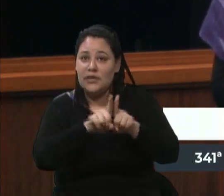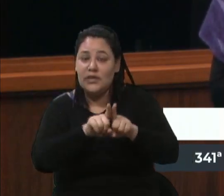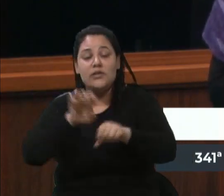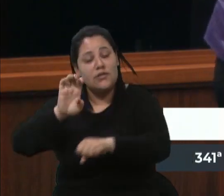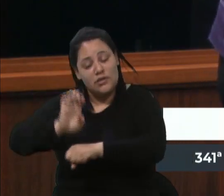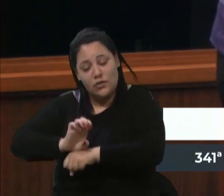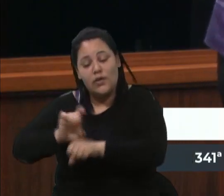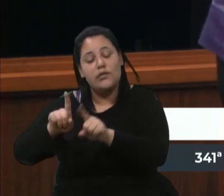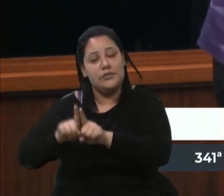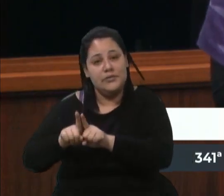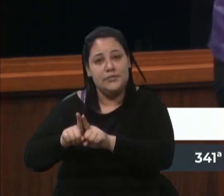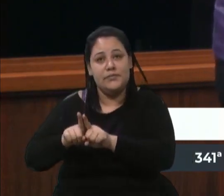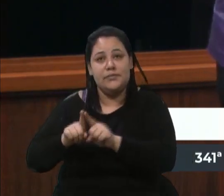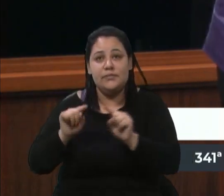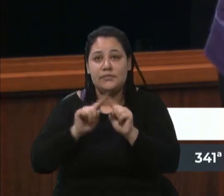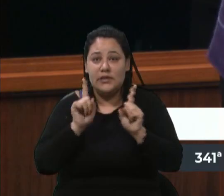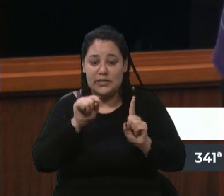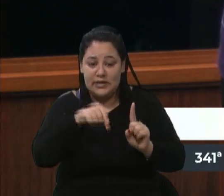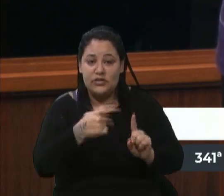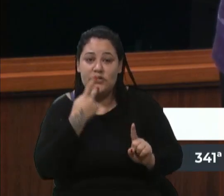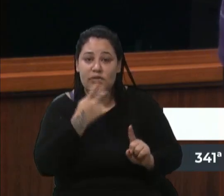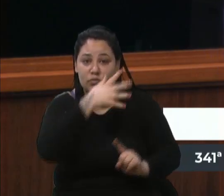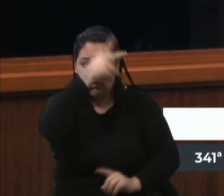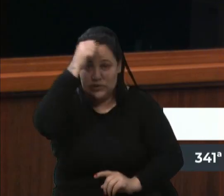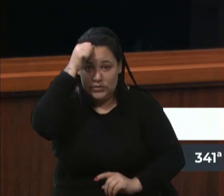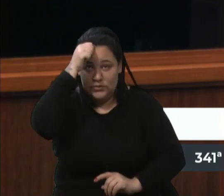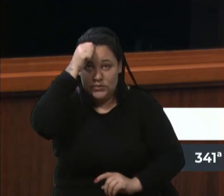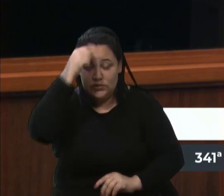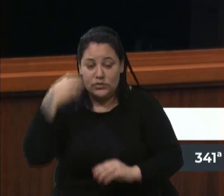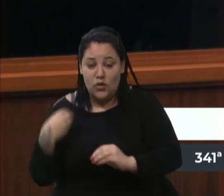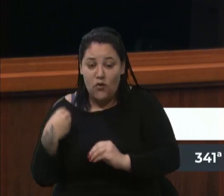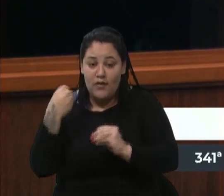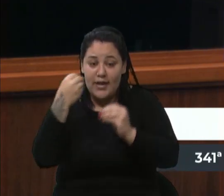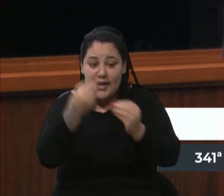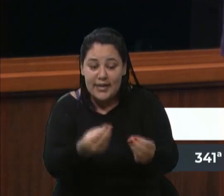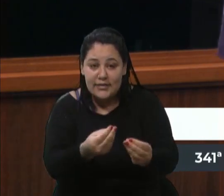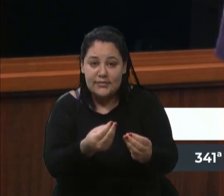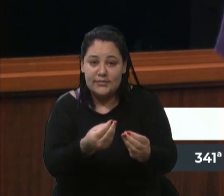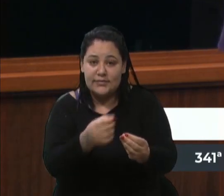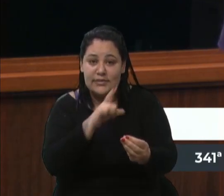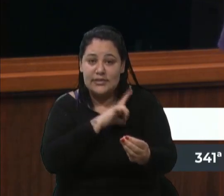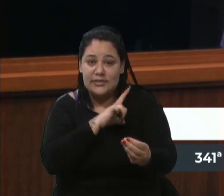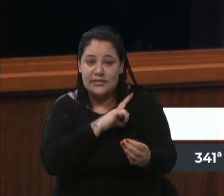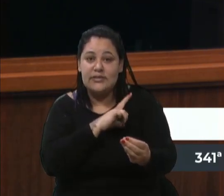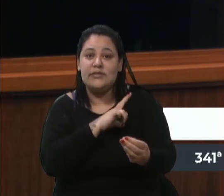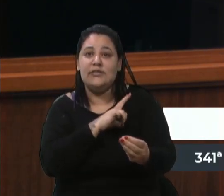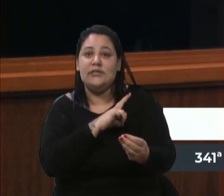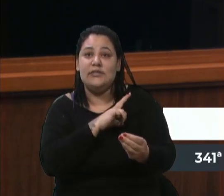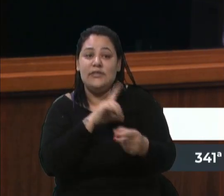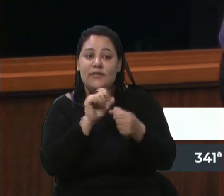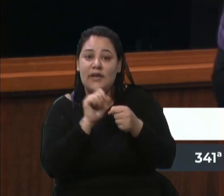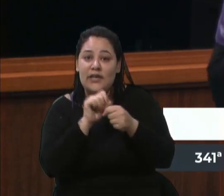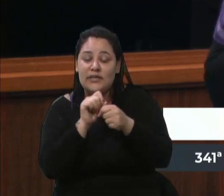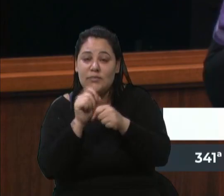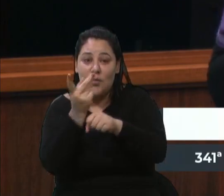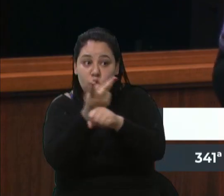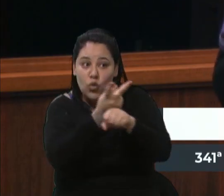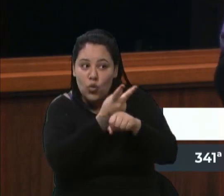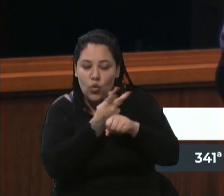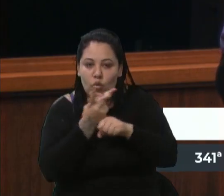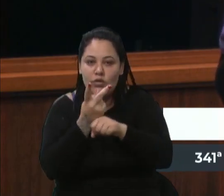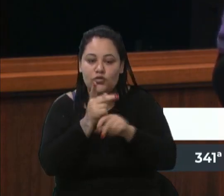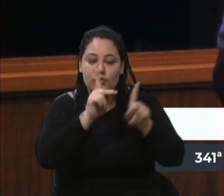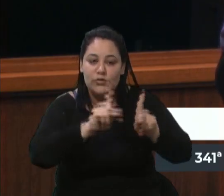estaduais, enfim, mas aqui nós estamos falando do município, ofereça e que faça uma busca ativa a